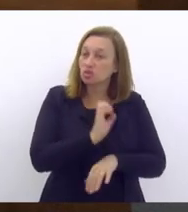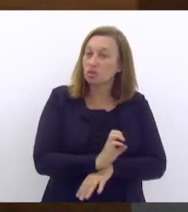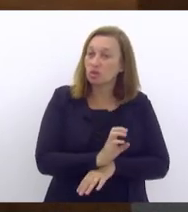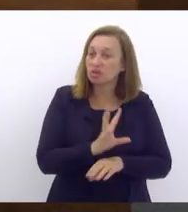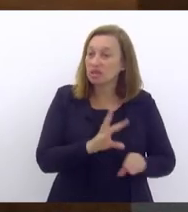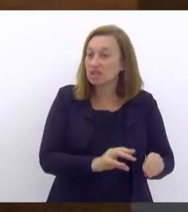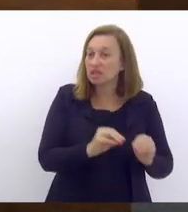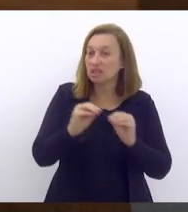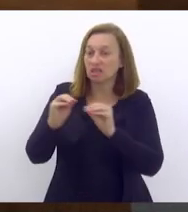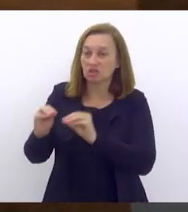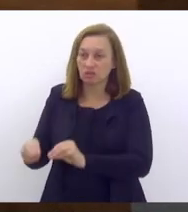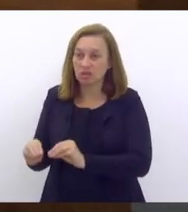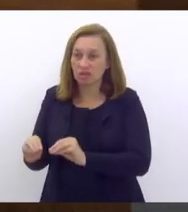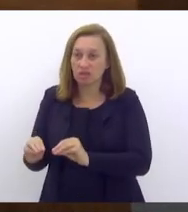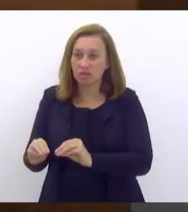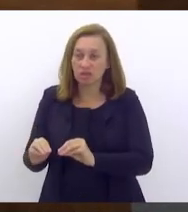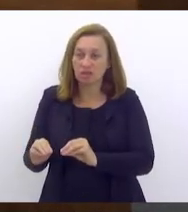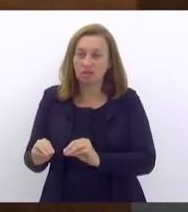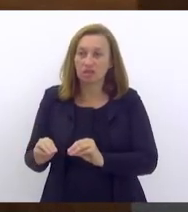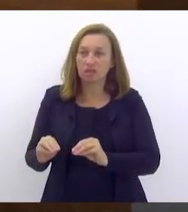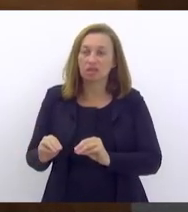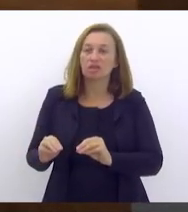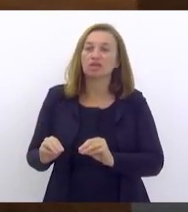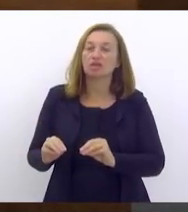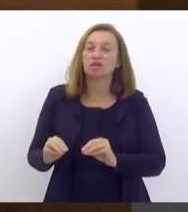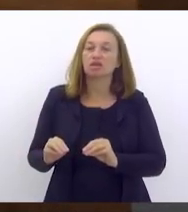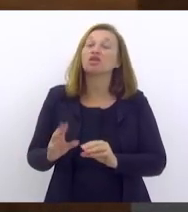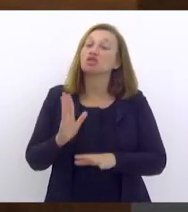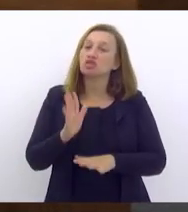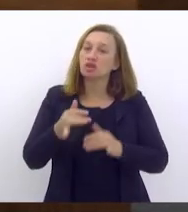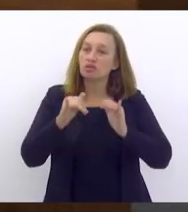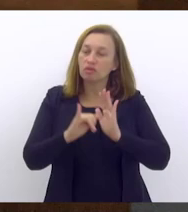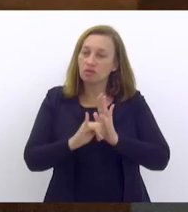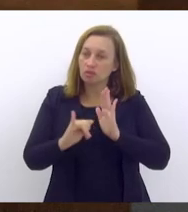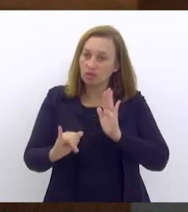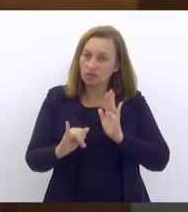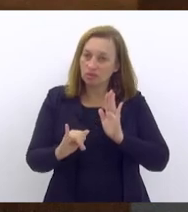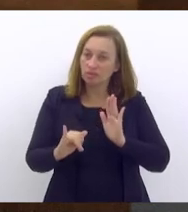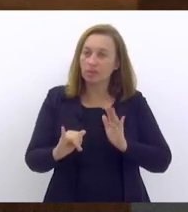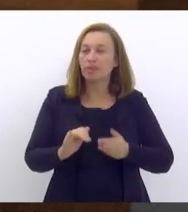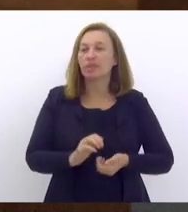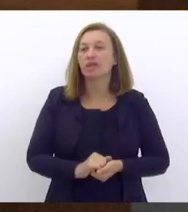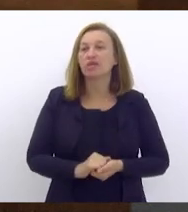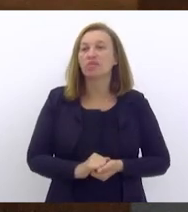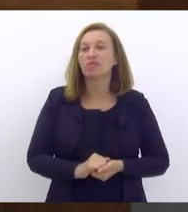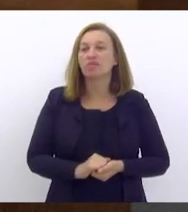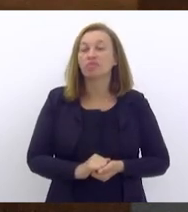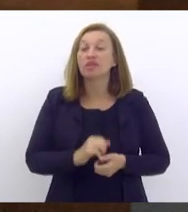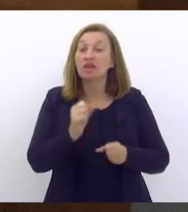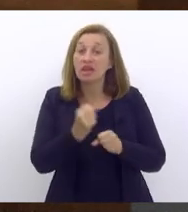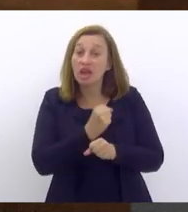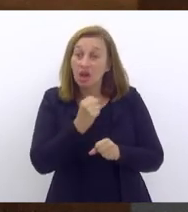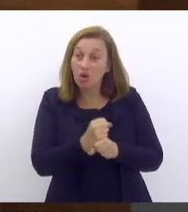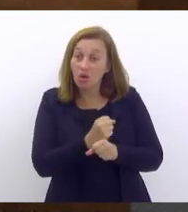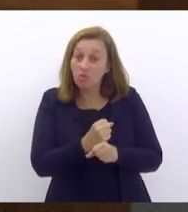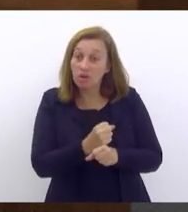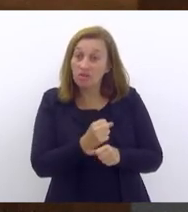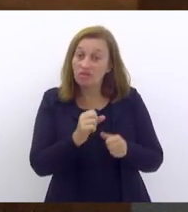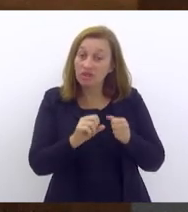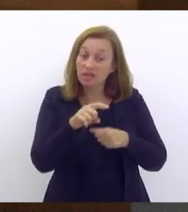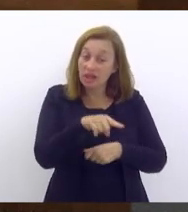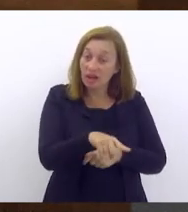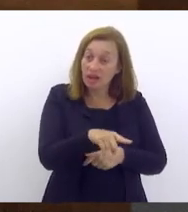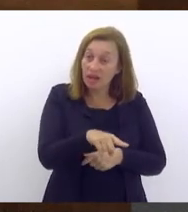transferido para a sede em frente. Isso já foi publicado no Diário Oficial. E a obra realizada